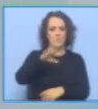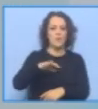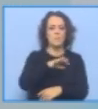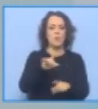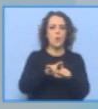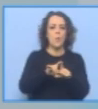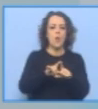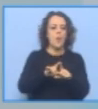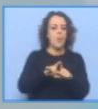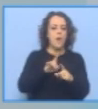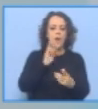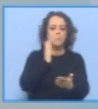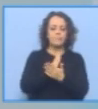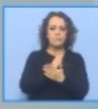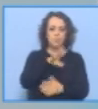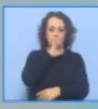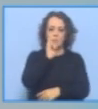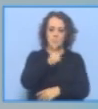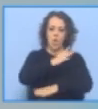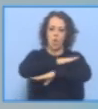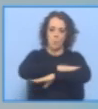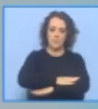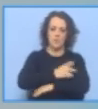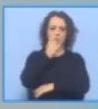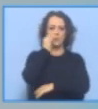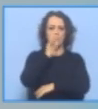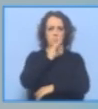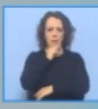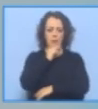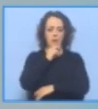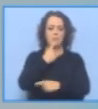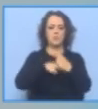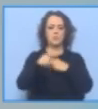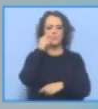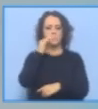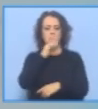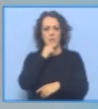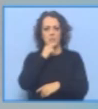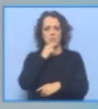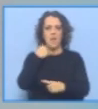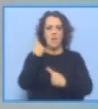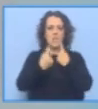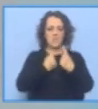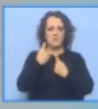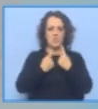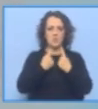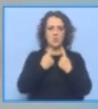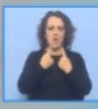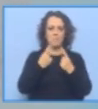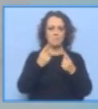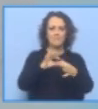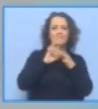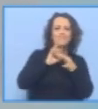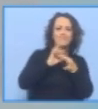está a obediência dos filhos em relação aos pais, os pais que se tornam demasiados companheiros